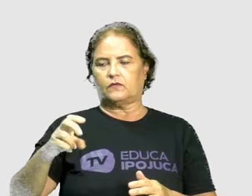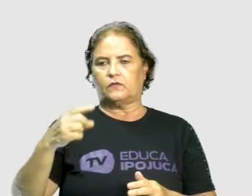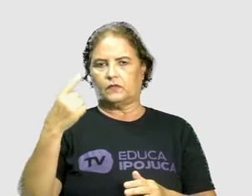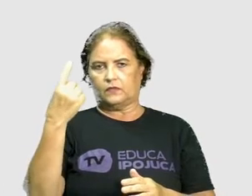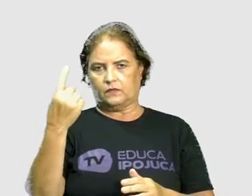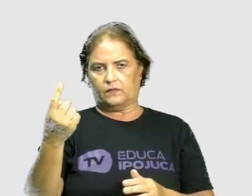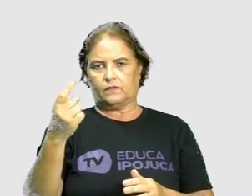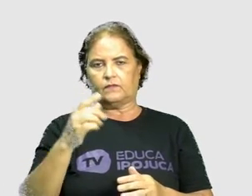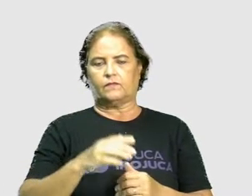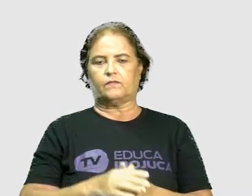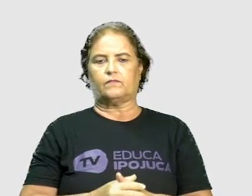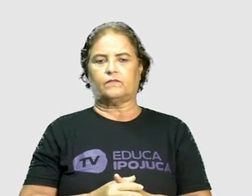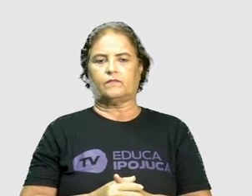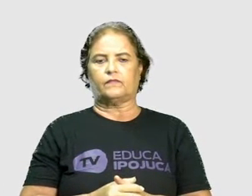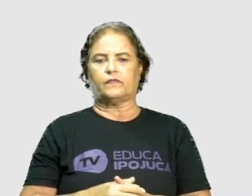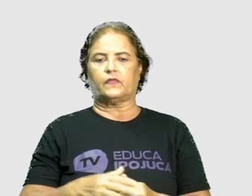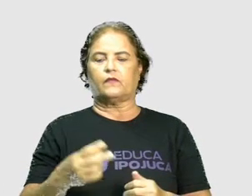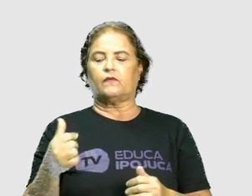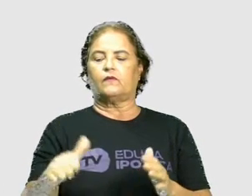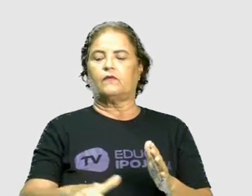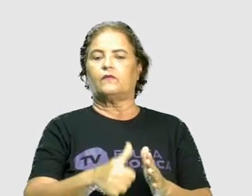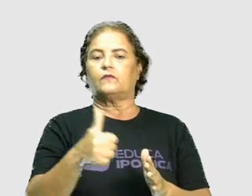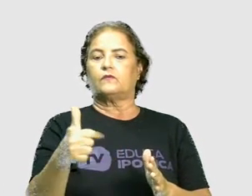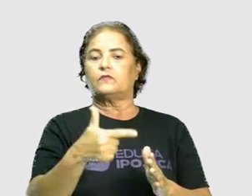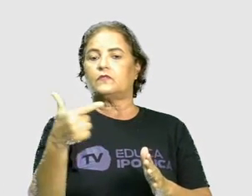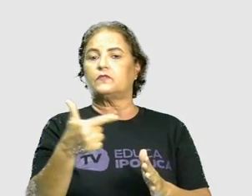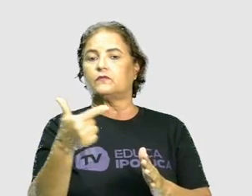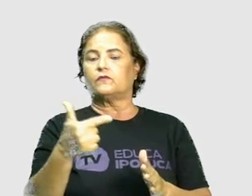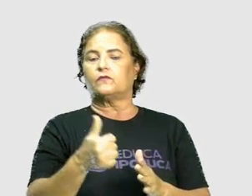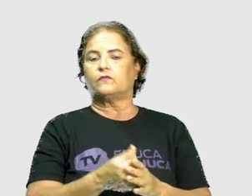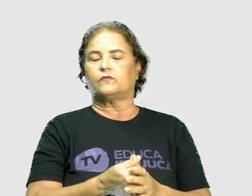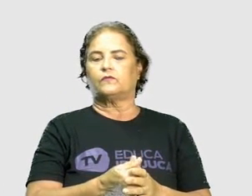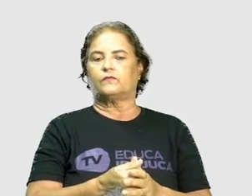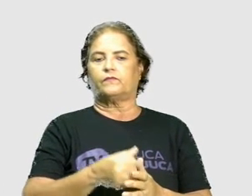105.624.451. Segundo número,